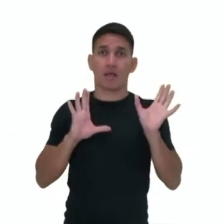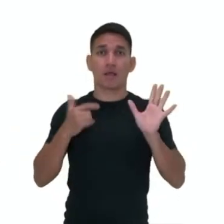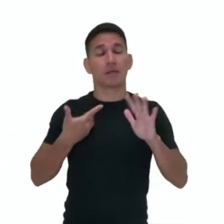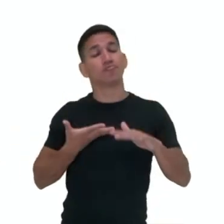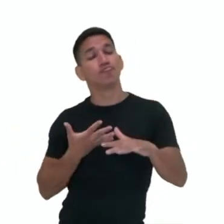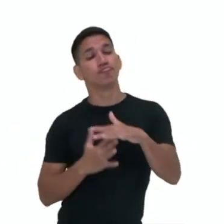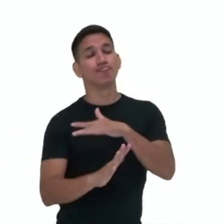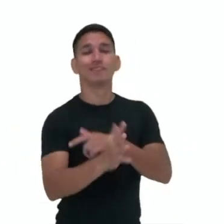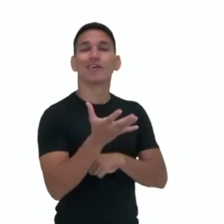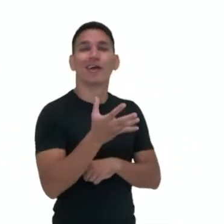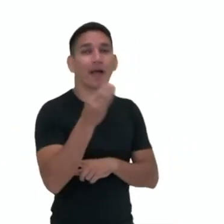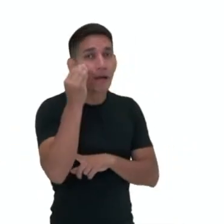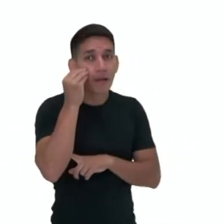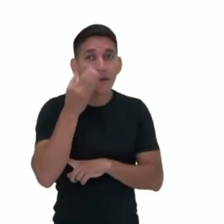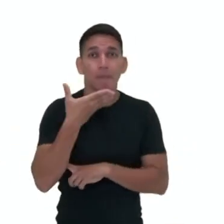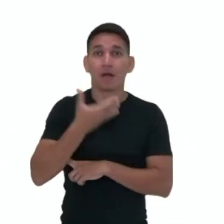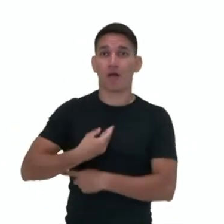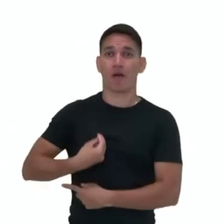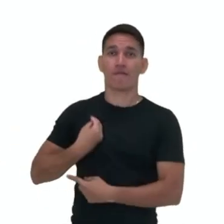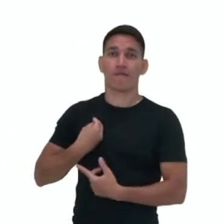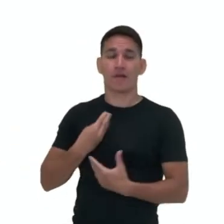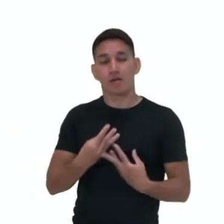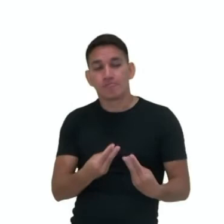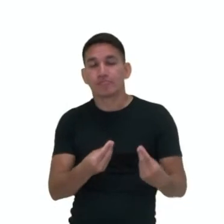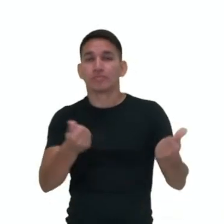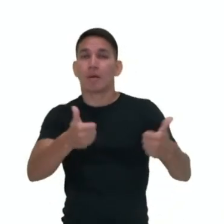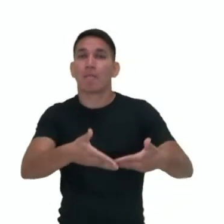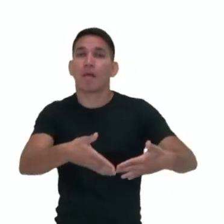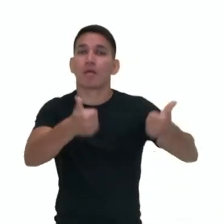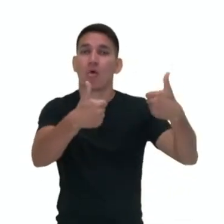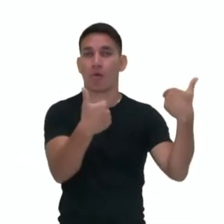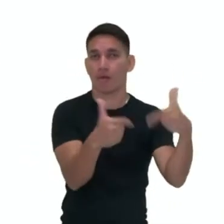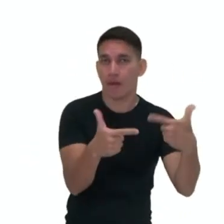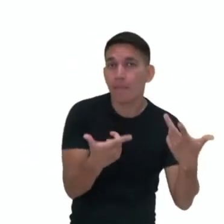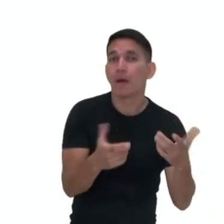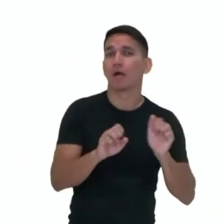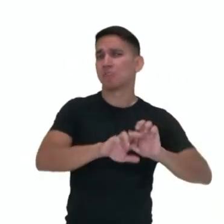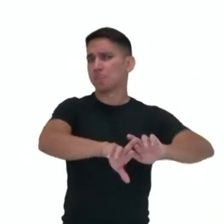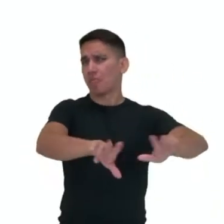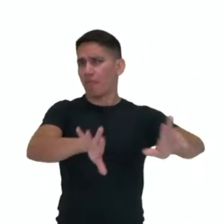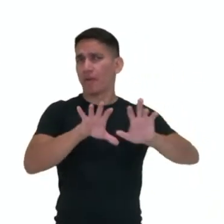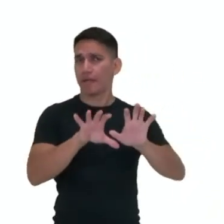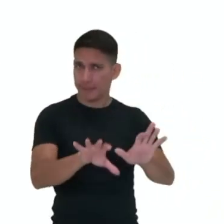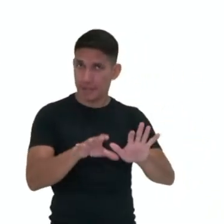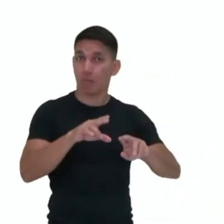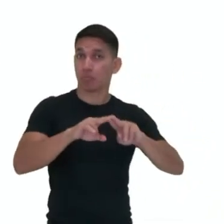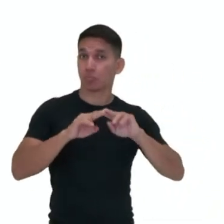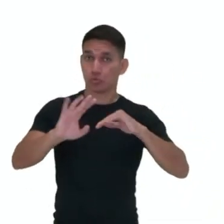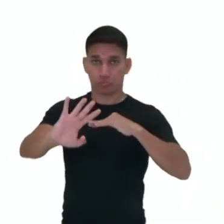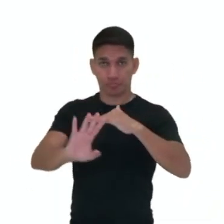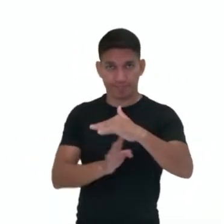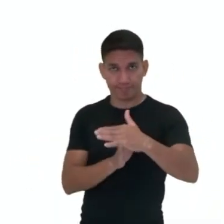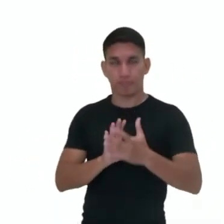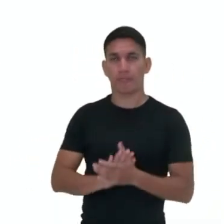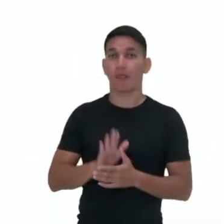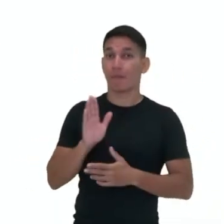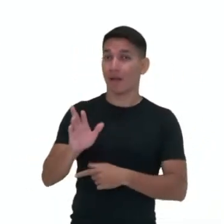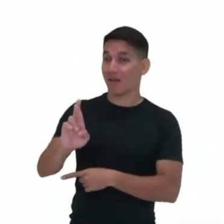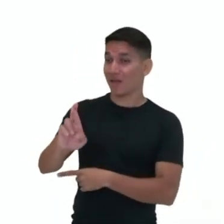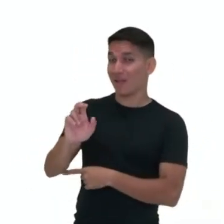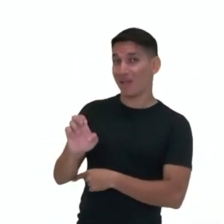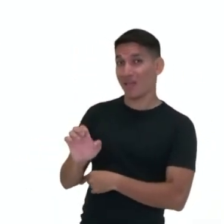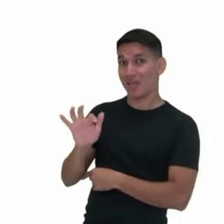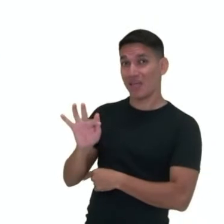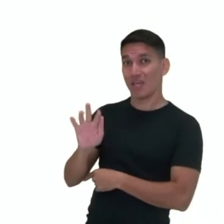melhor, né, uma qualidade de vida melhor, procurar um emprego melhor e assim por diante. Então, ele é livre para isso. Já o refugiado,